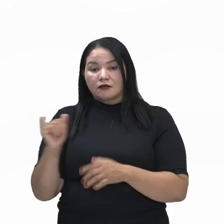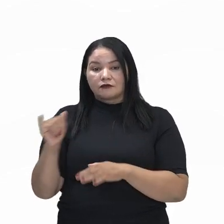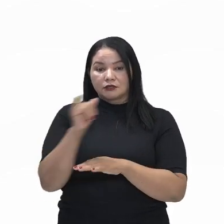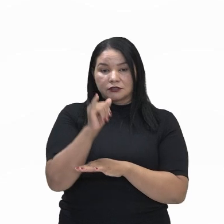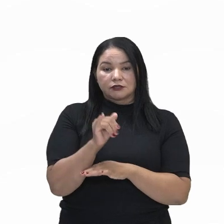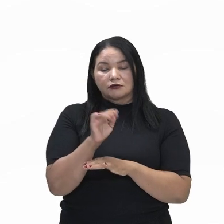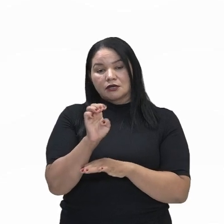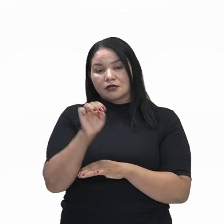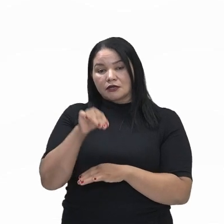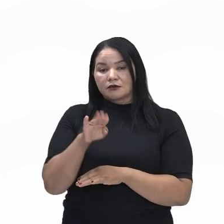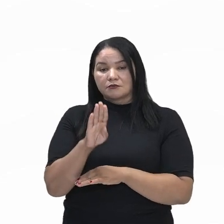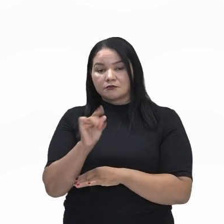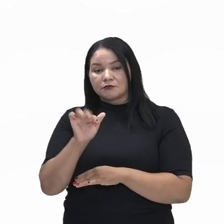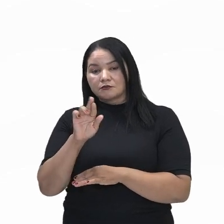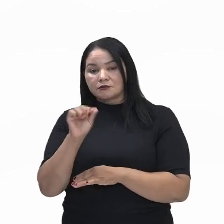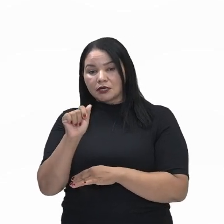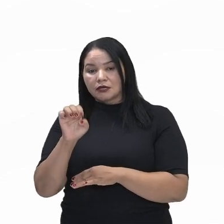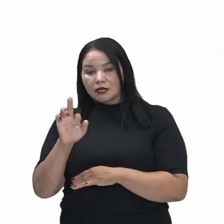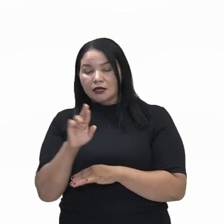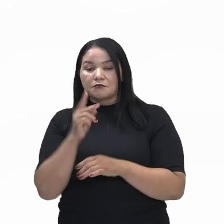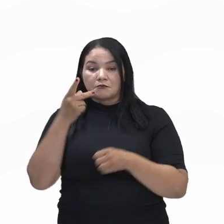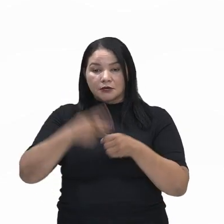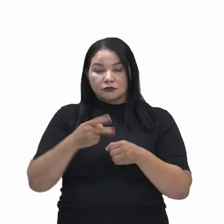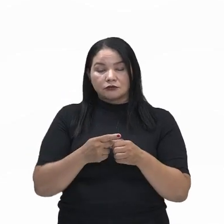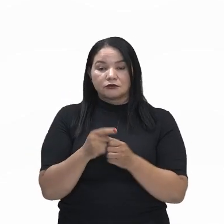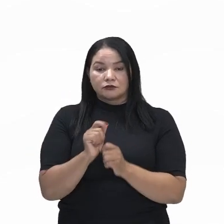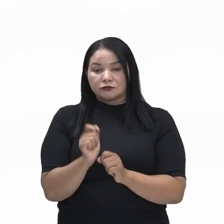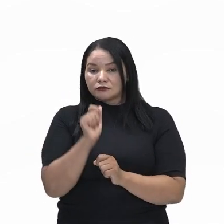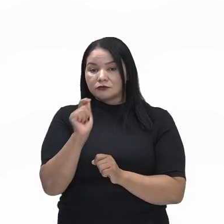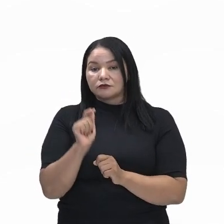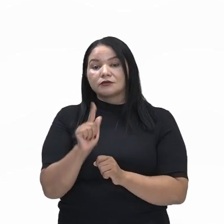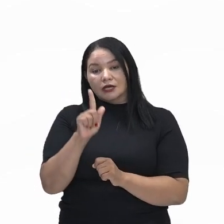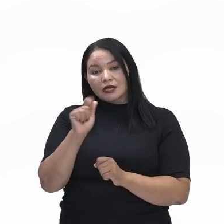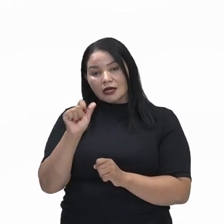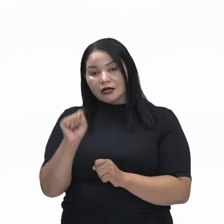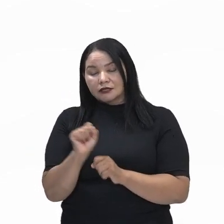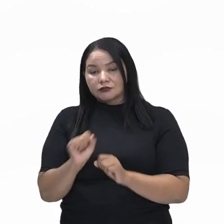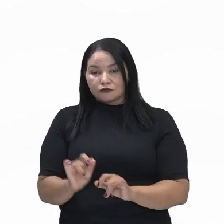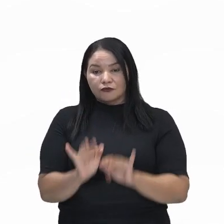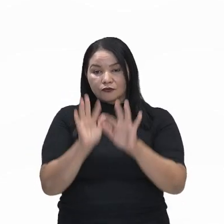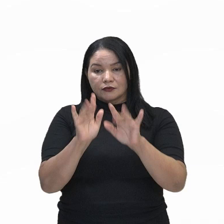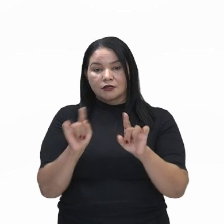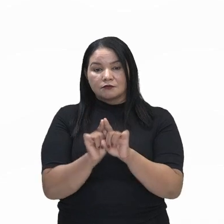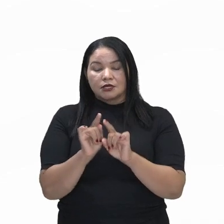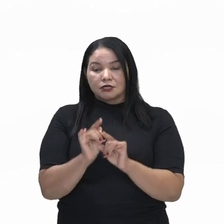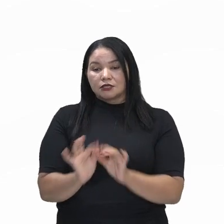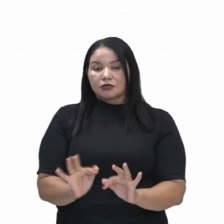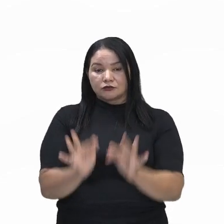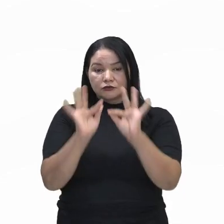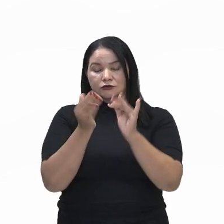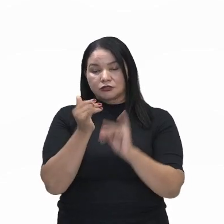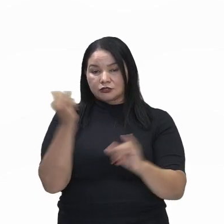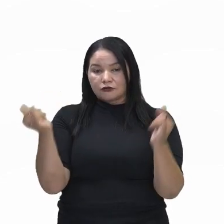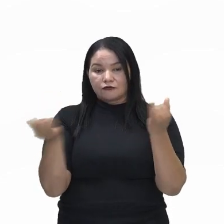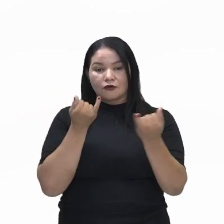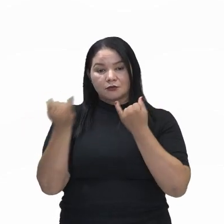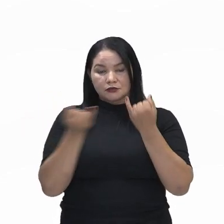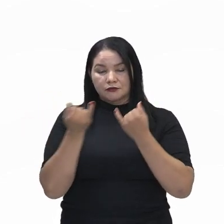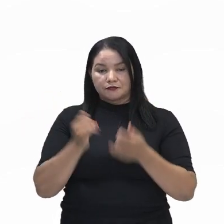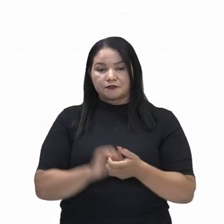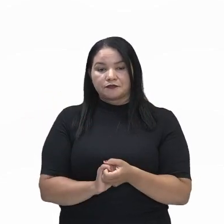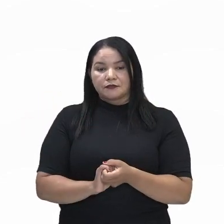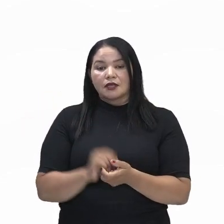Embraer, petróleo e gás e tecnologia da informação. Vamos observar também que